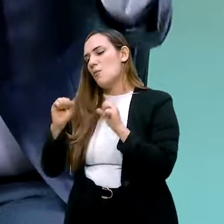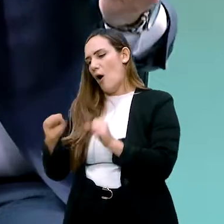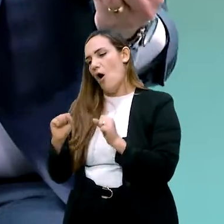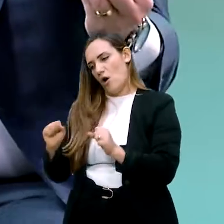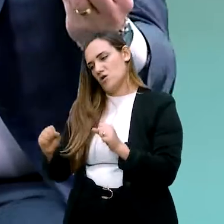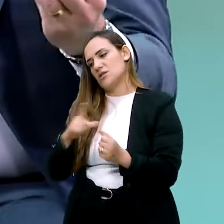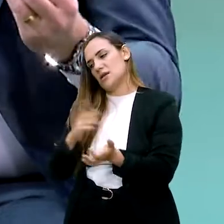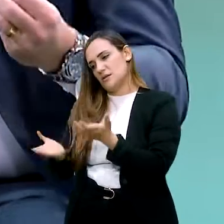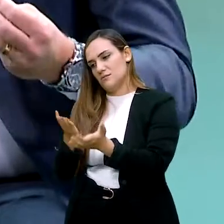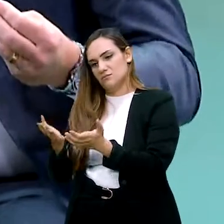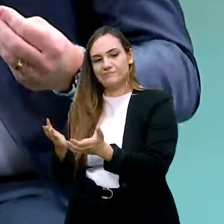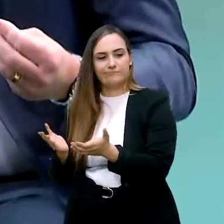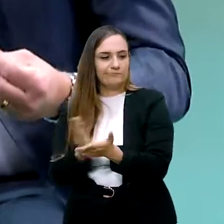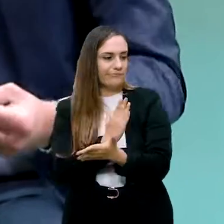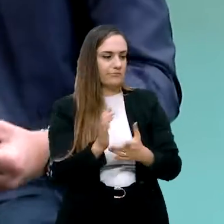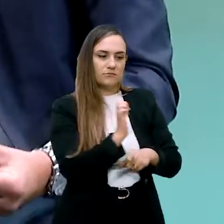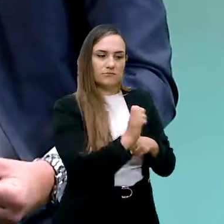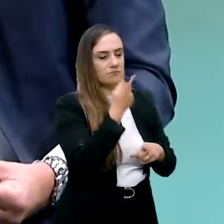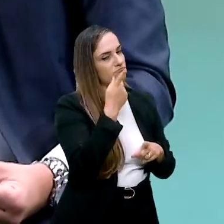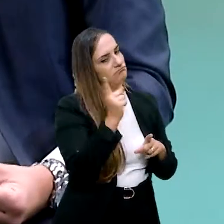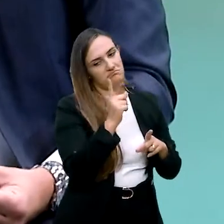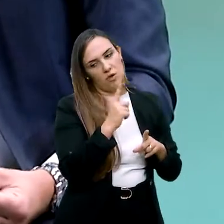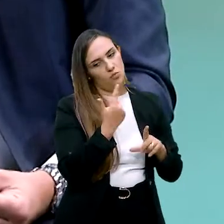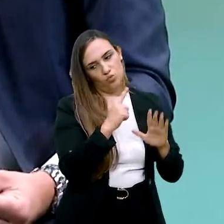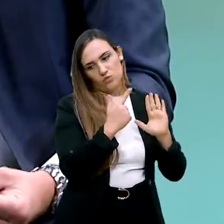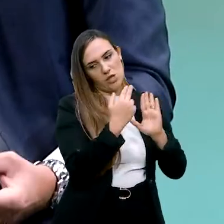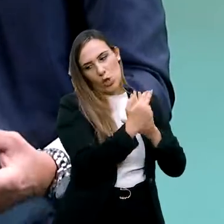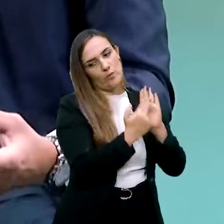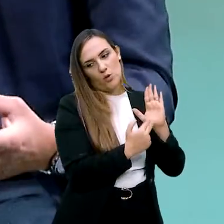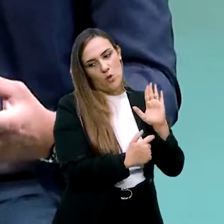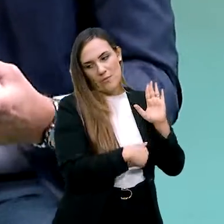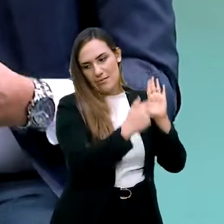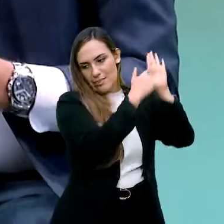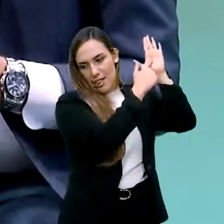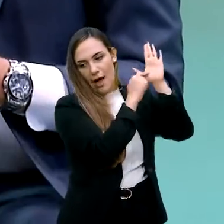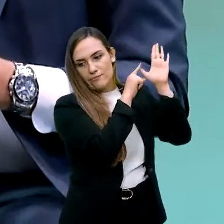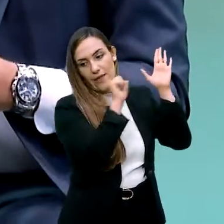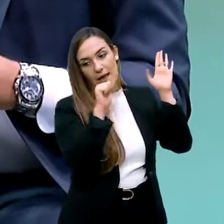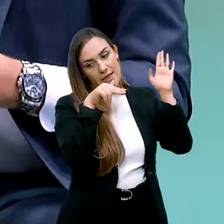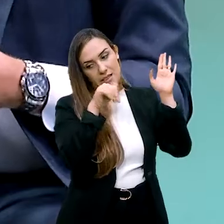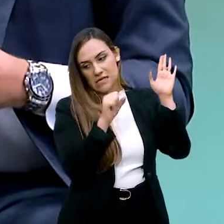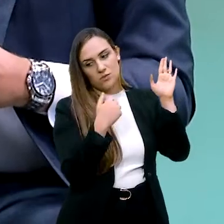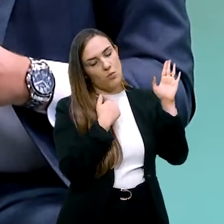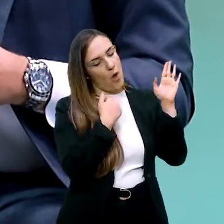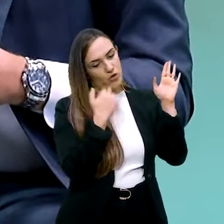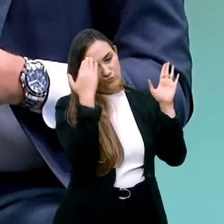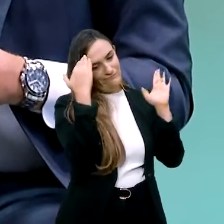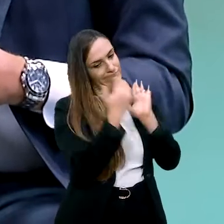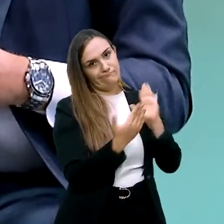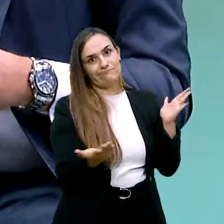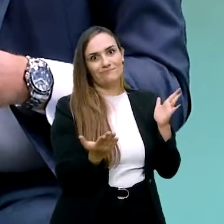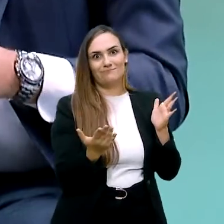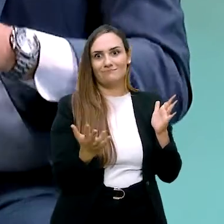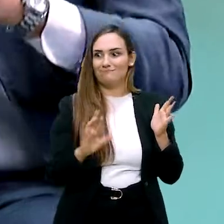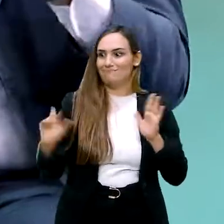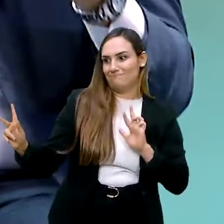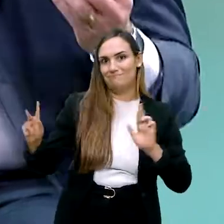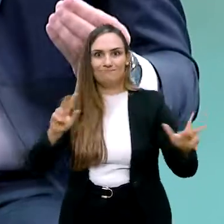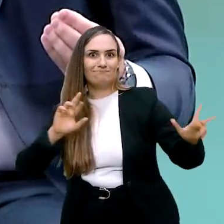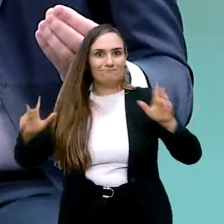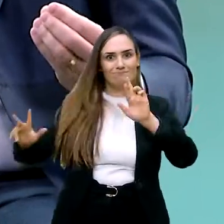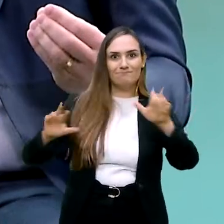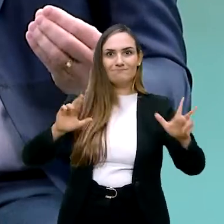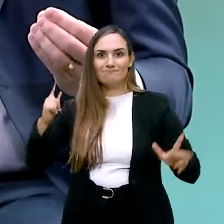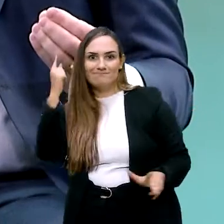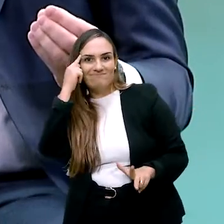era coberto, em outros estados já não desta forma. Então, esse cenário de divergência